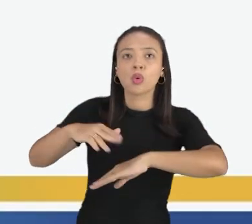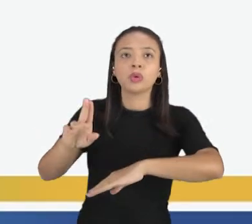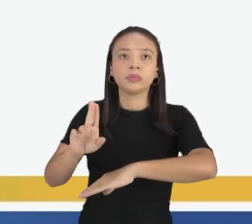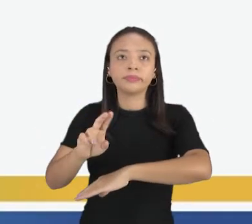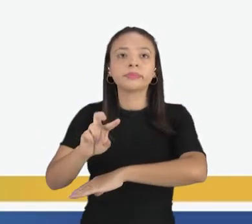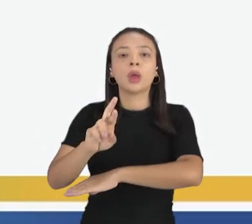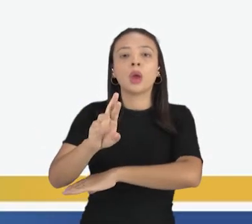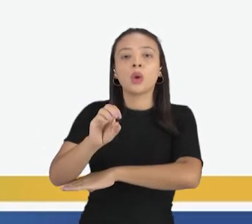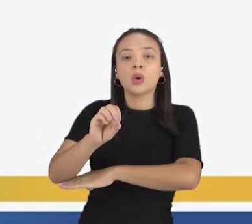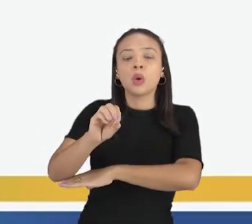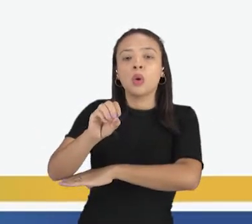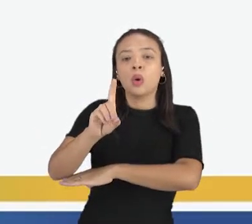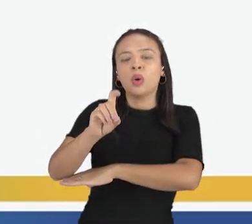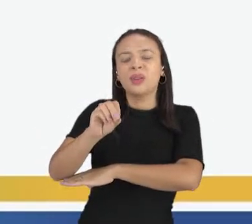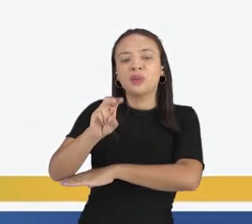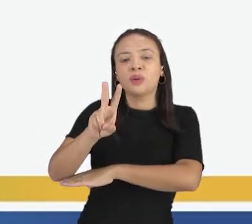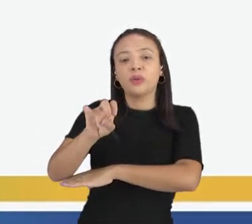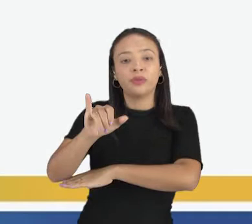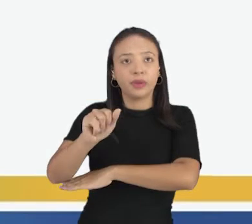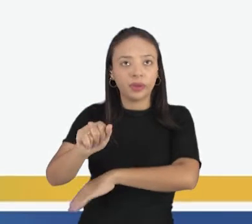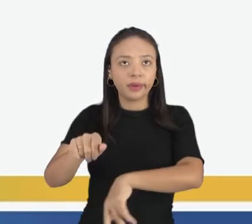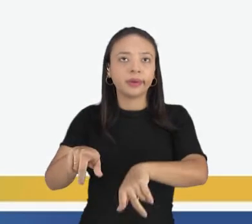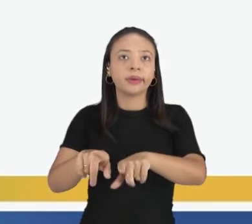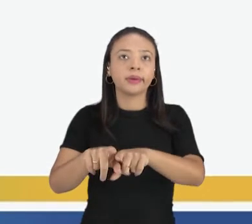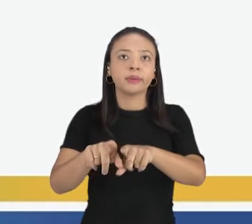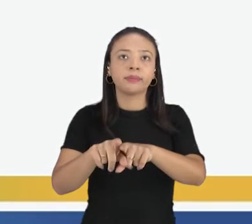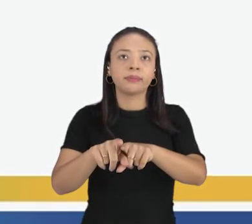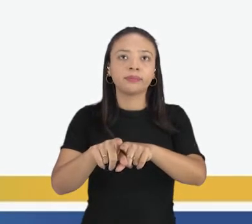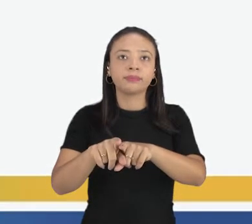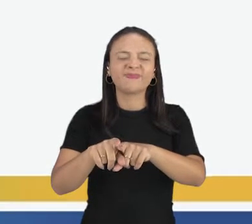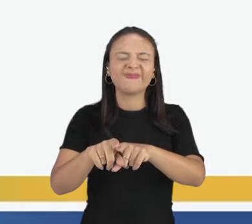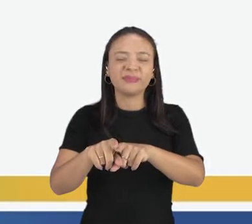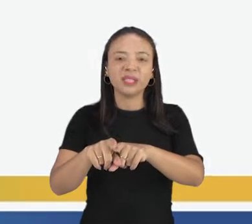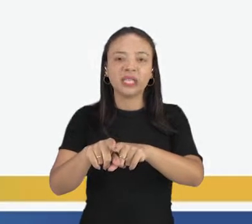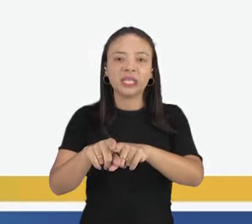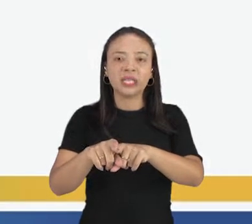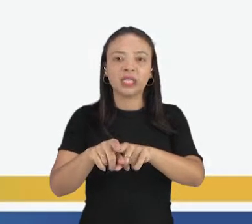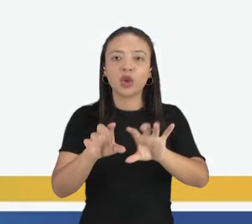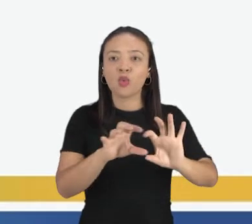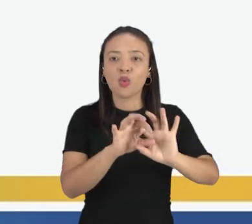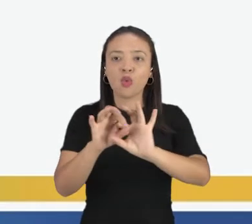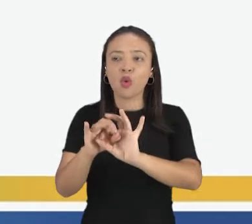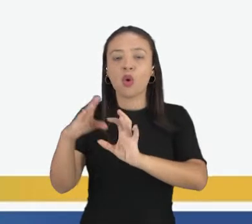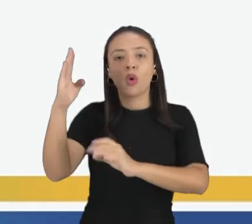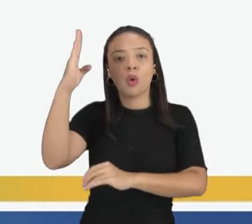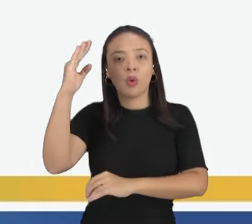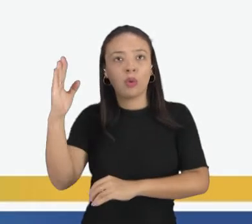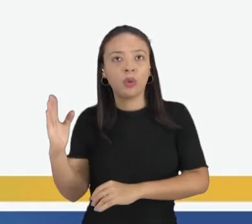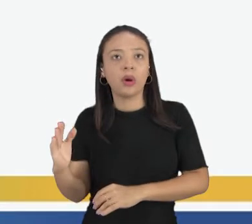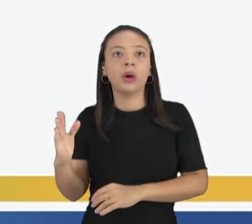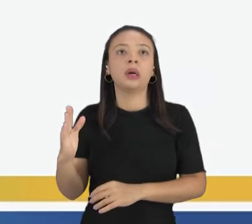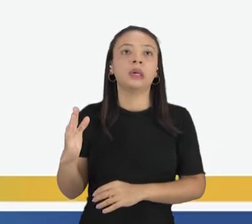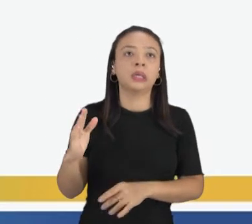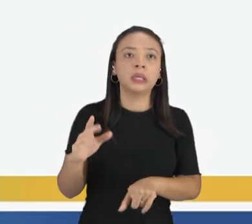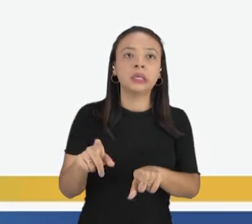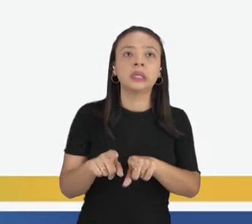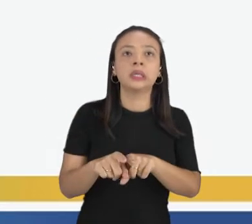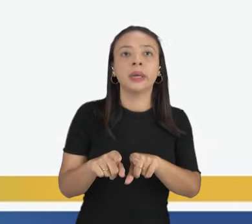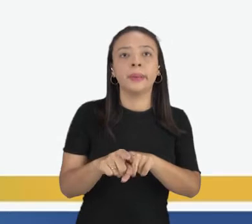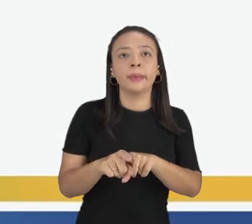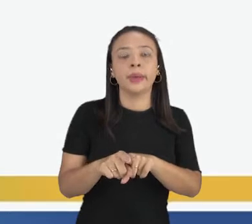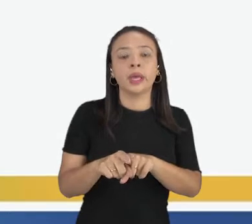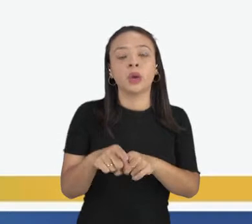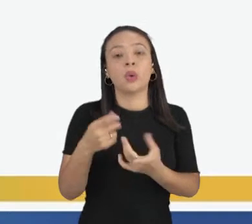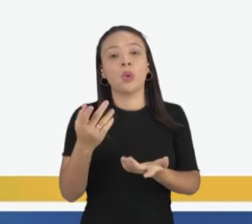a rodovia Transamazônica, aí, que vai cortar, né, o Brasil, ligando aí com o Peru, até João Pessoa, na